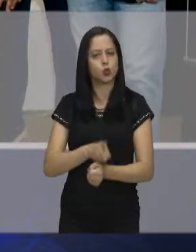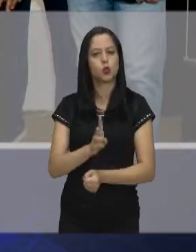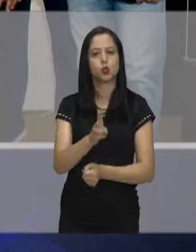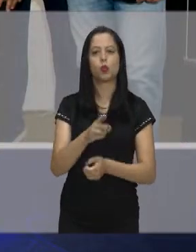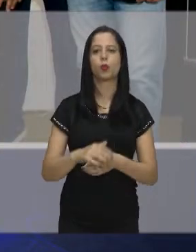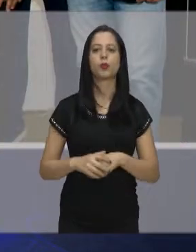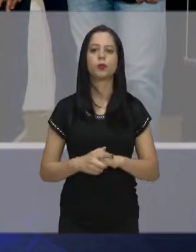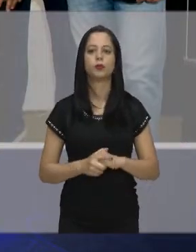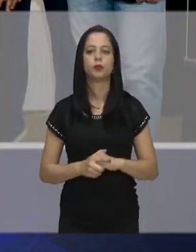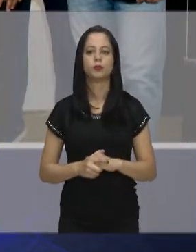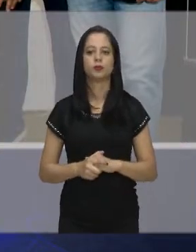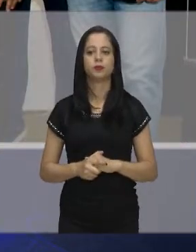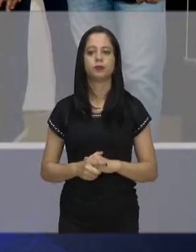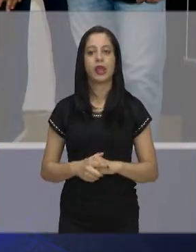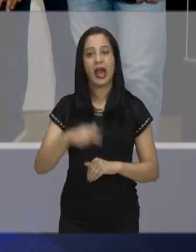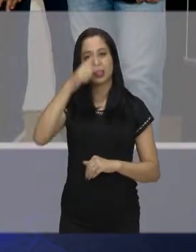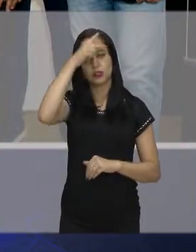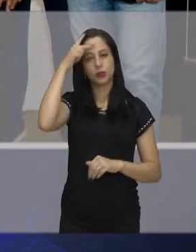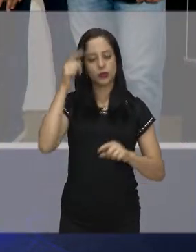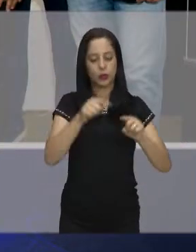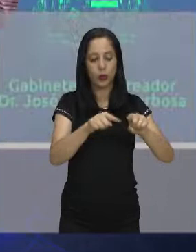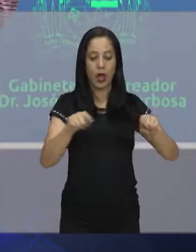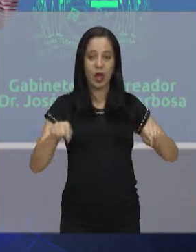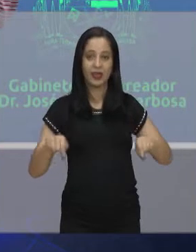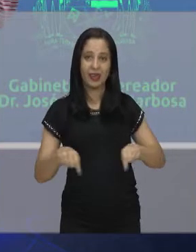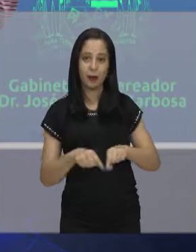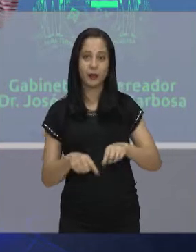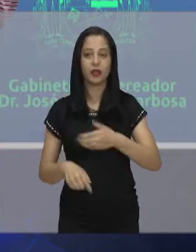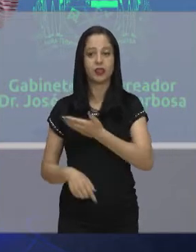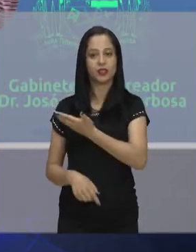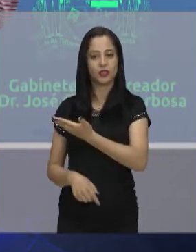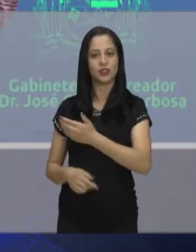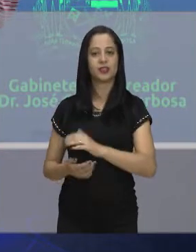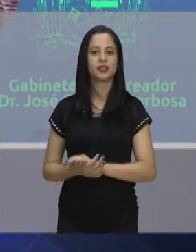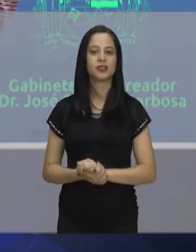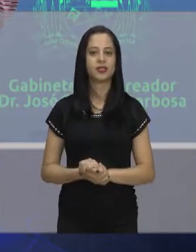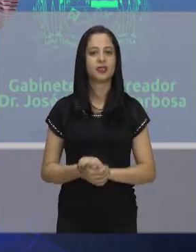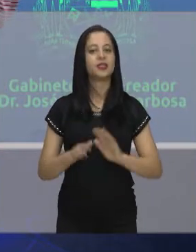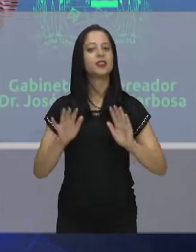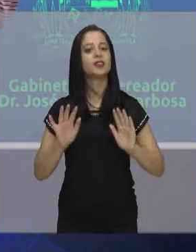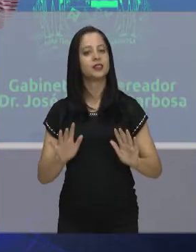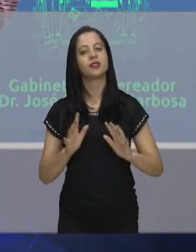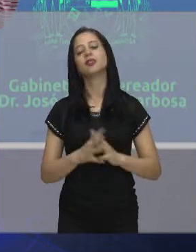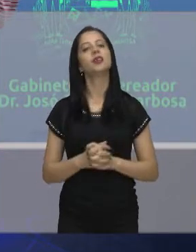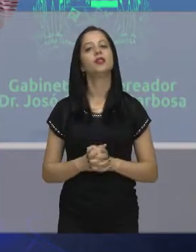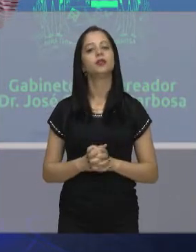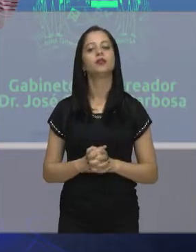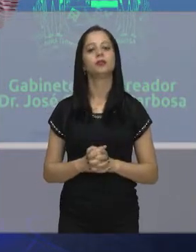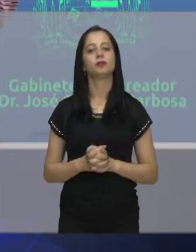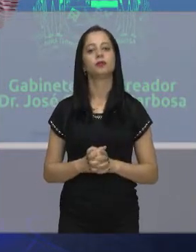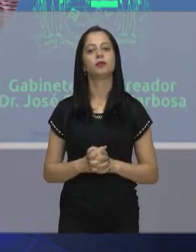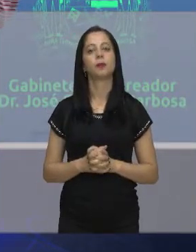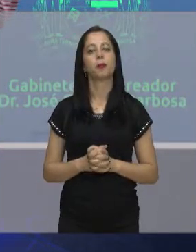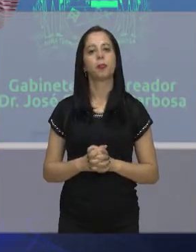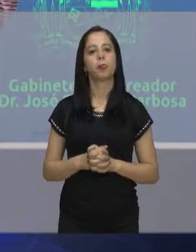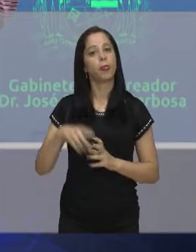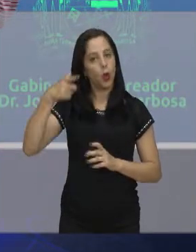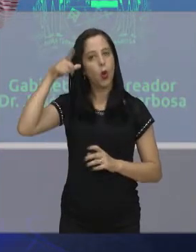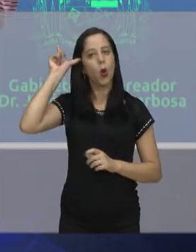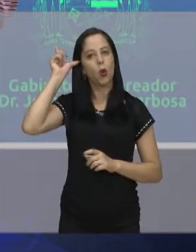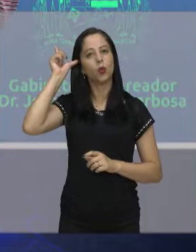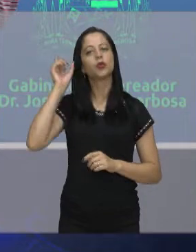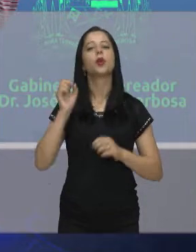O pessoal do meu gabinete, todo o gabinete aí. Próximo. Então, esse foi o evento de ontem, que nós fizemos